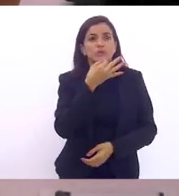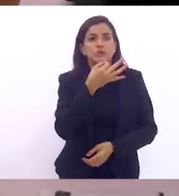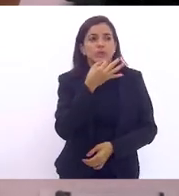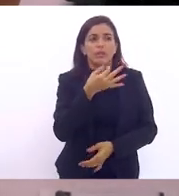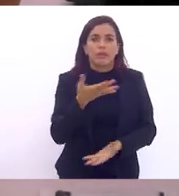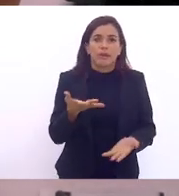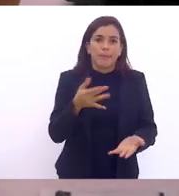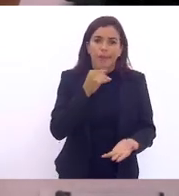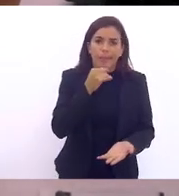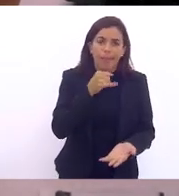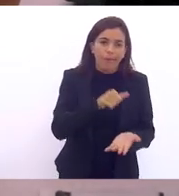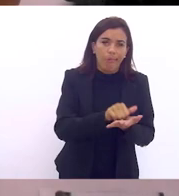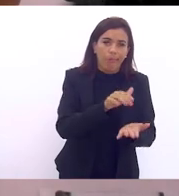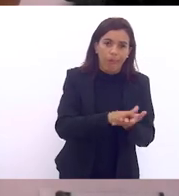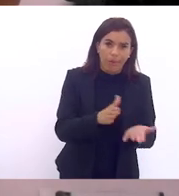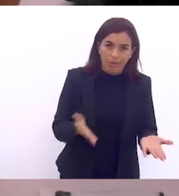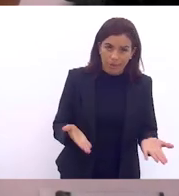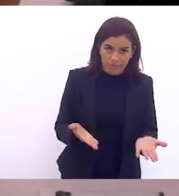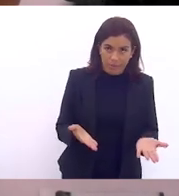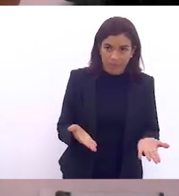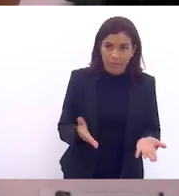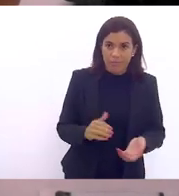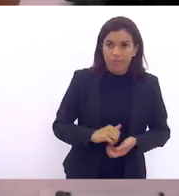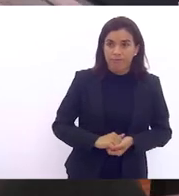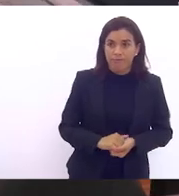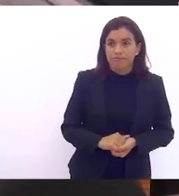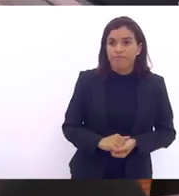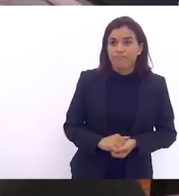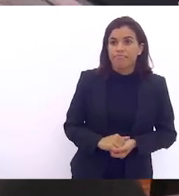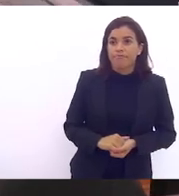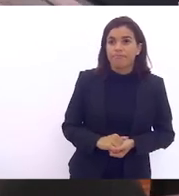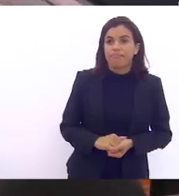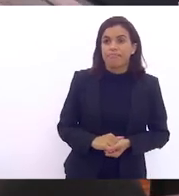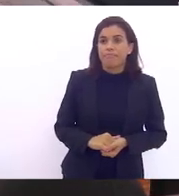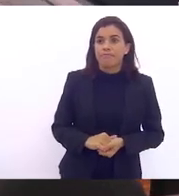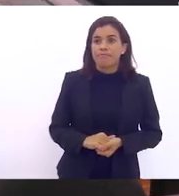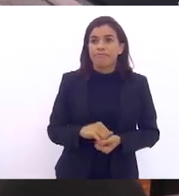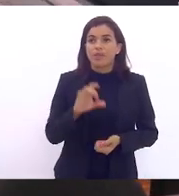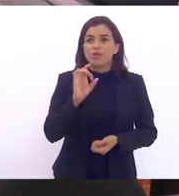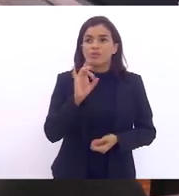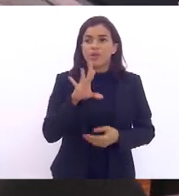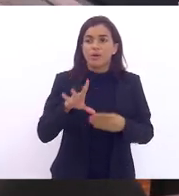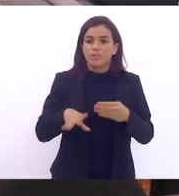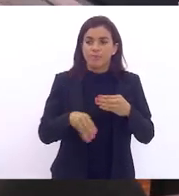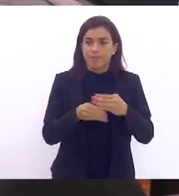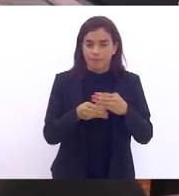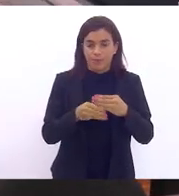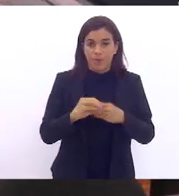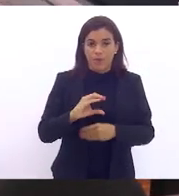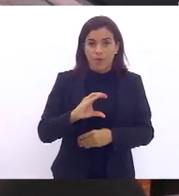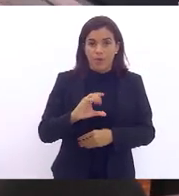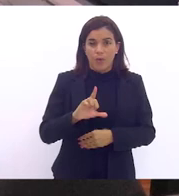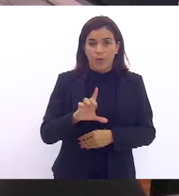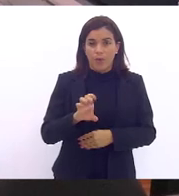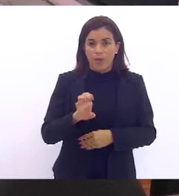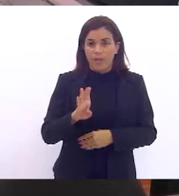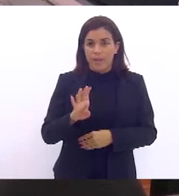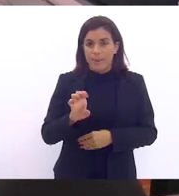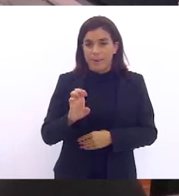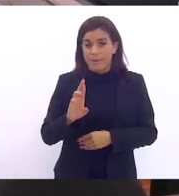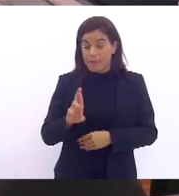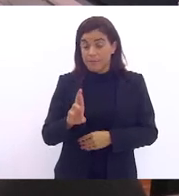eh pro órgão autuador né Eu acho que só para cimar o Cléber em relação a à